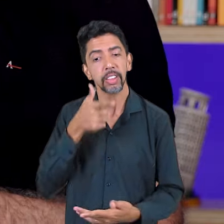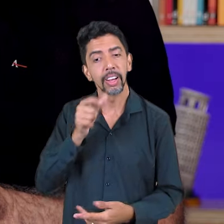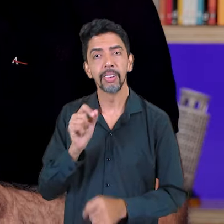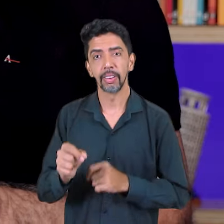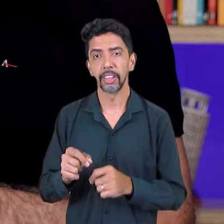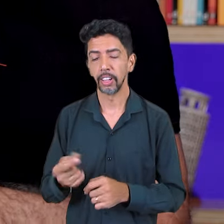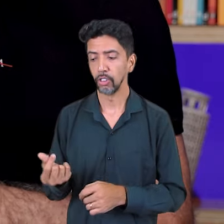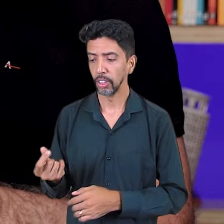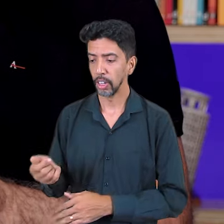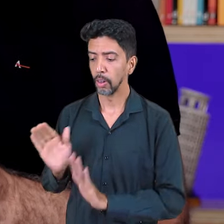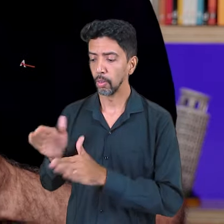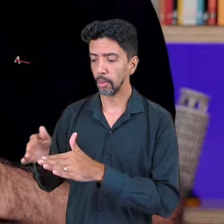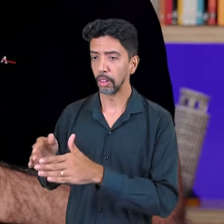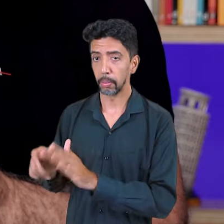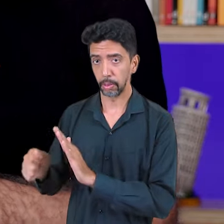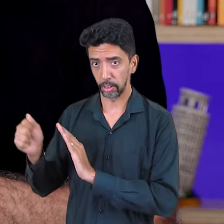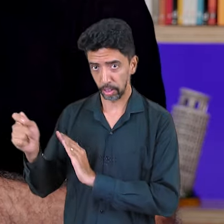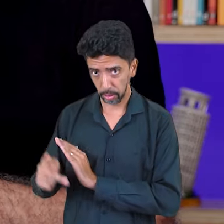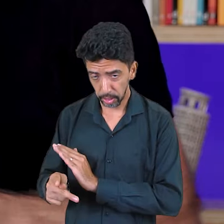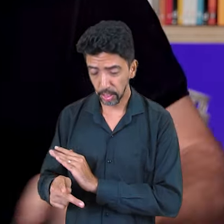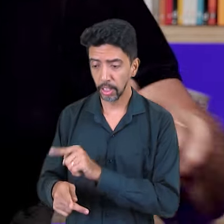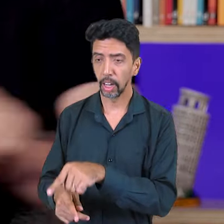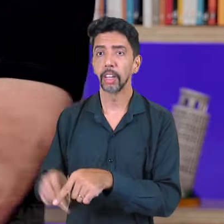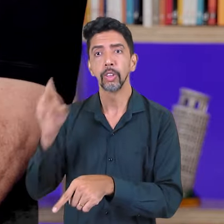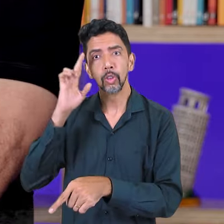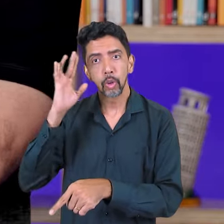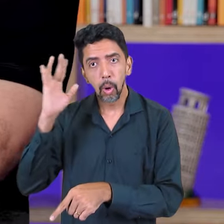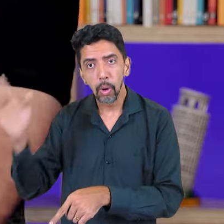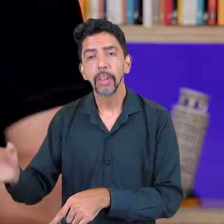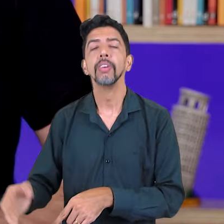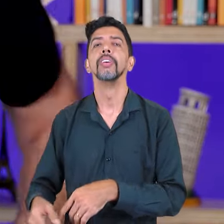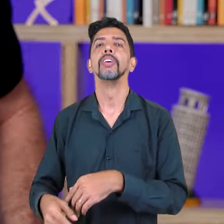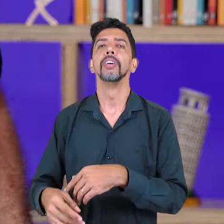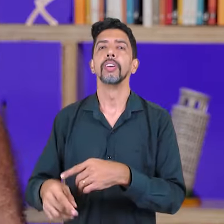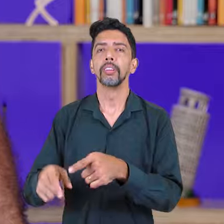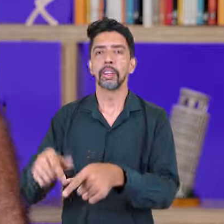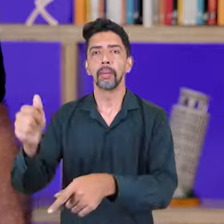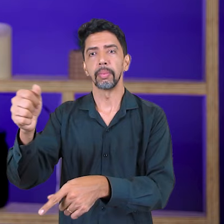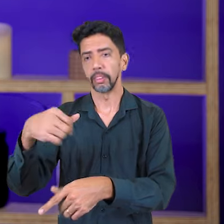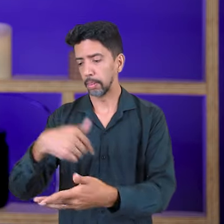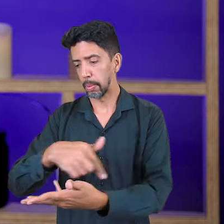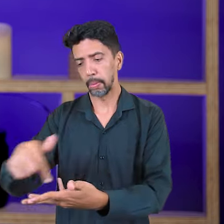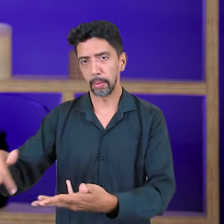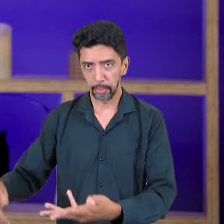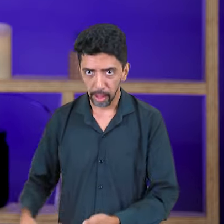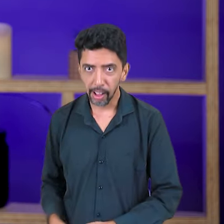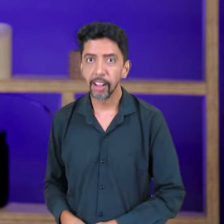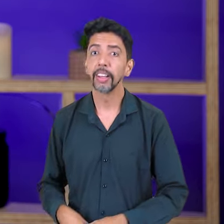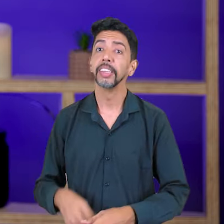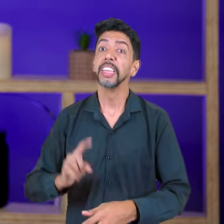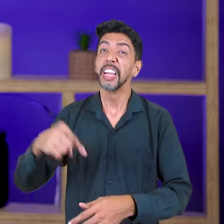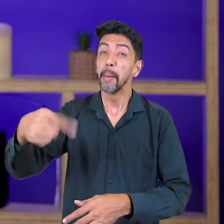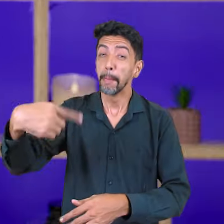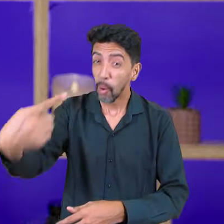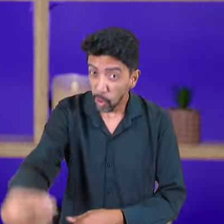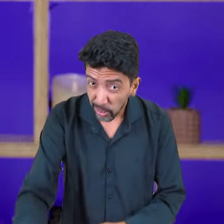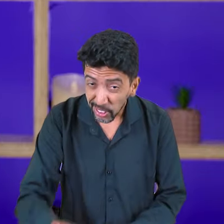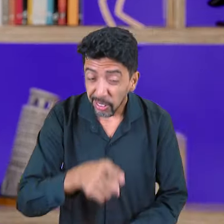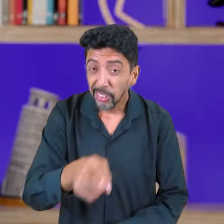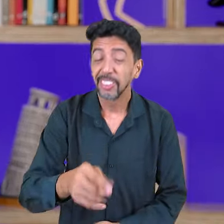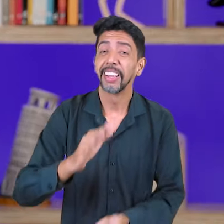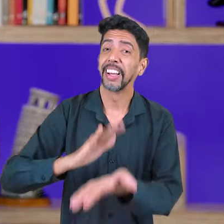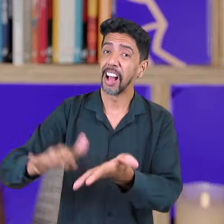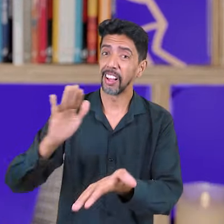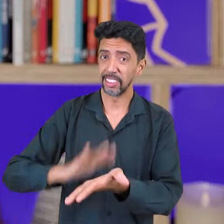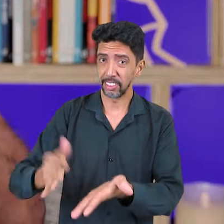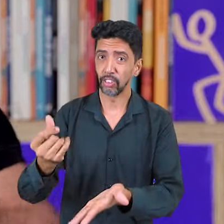os sonhos para as prestações uma reserva estratégica e depois vem os gastos estes gastos que eu quero falar estes da energia